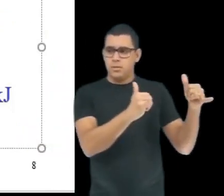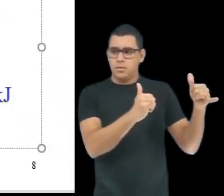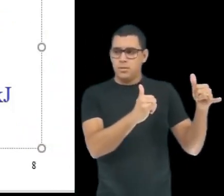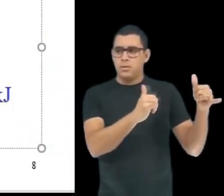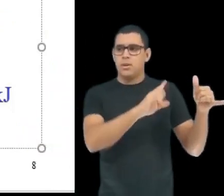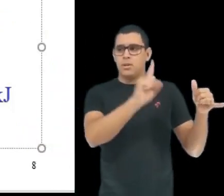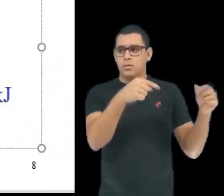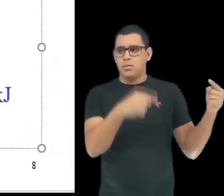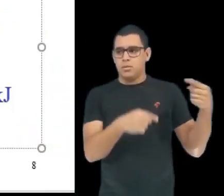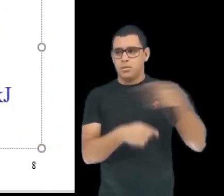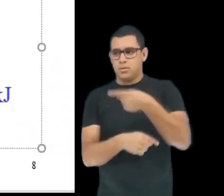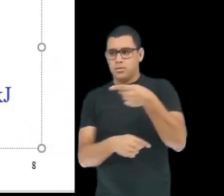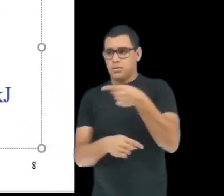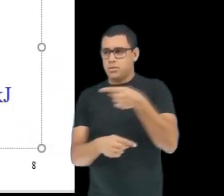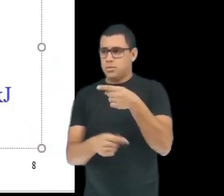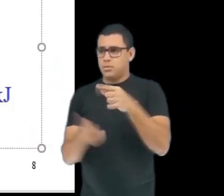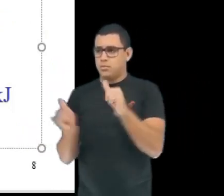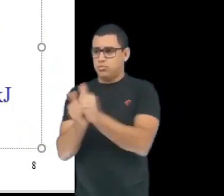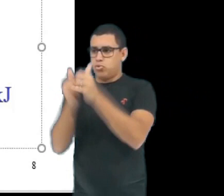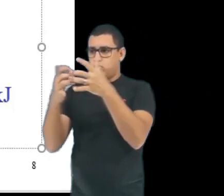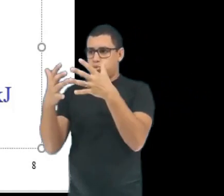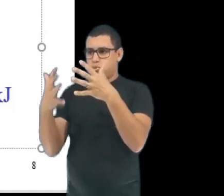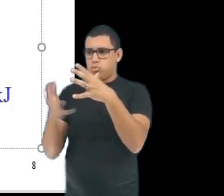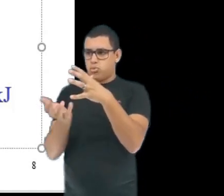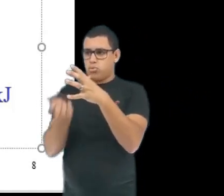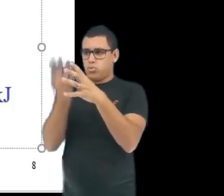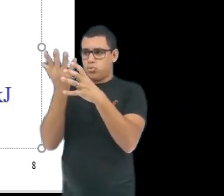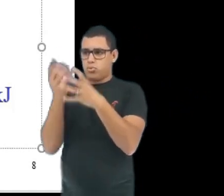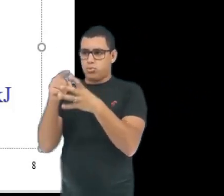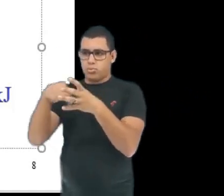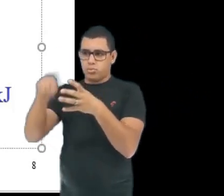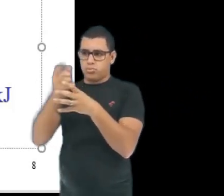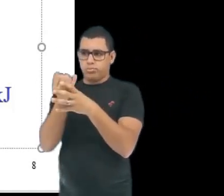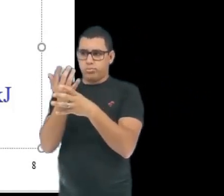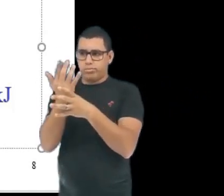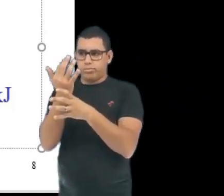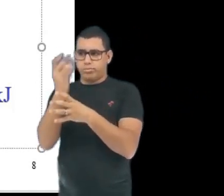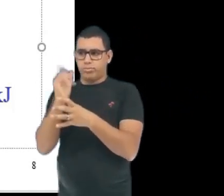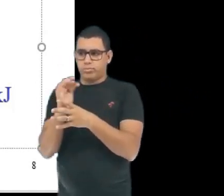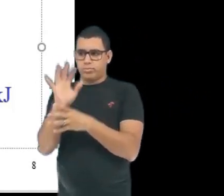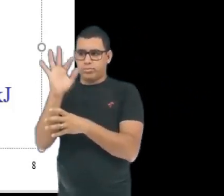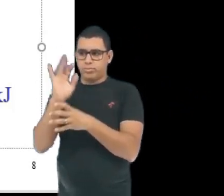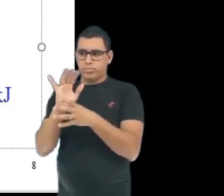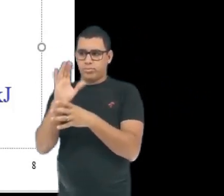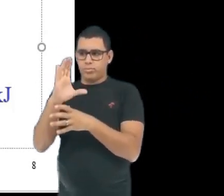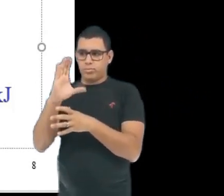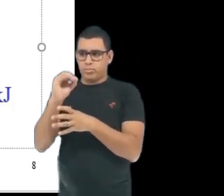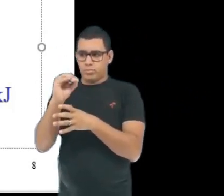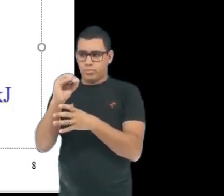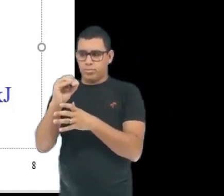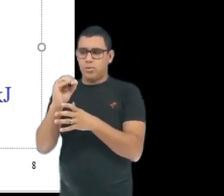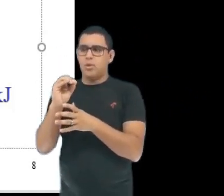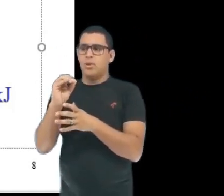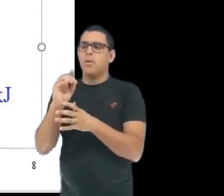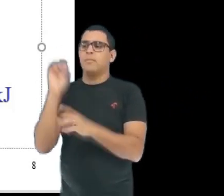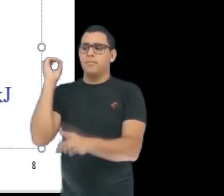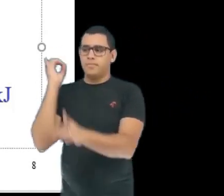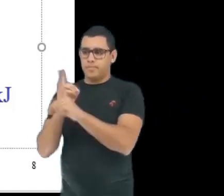depois dos produtos eu ainda tenho a quantidade de energia de 393 quilojoules,